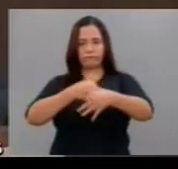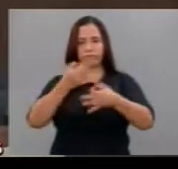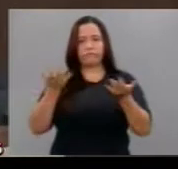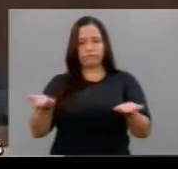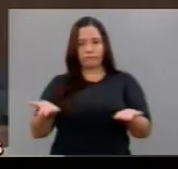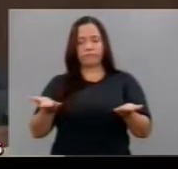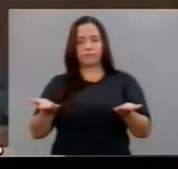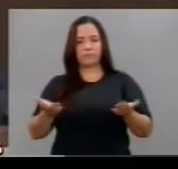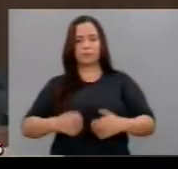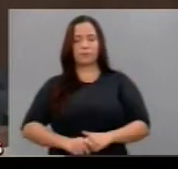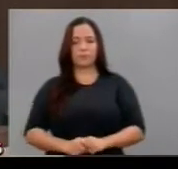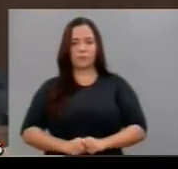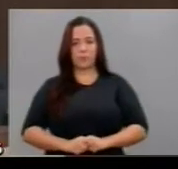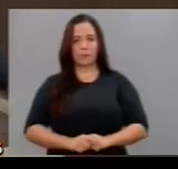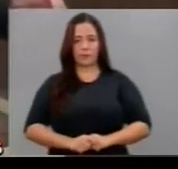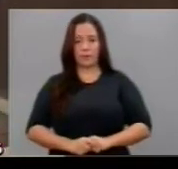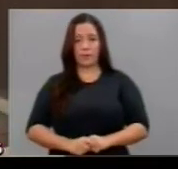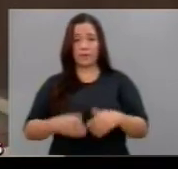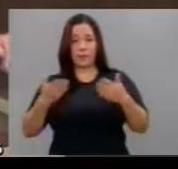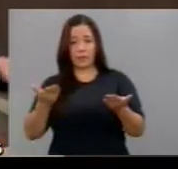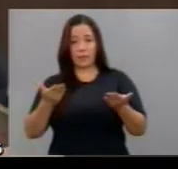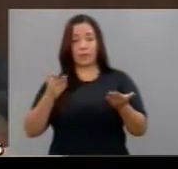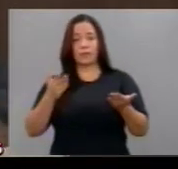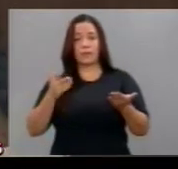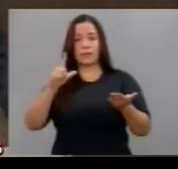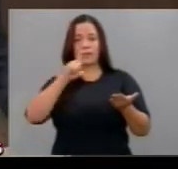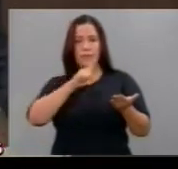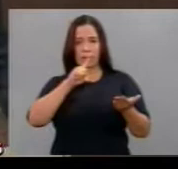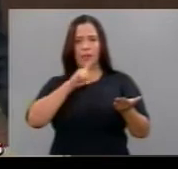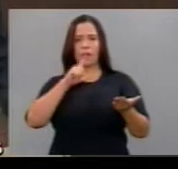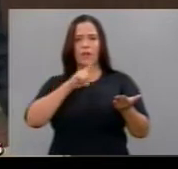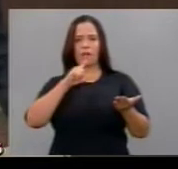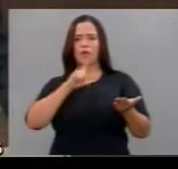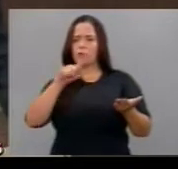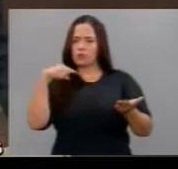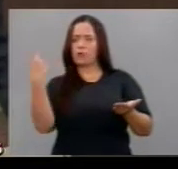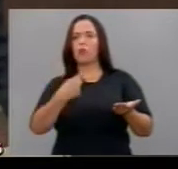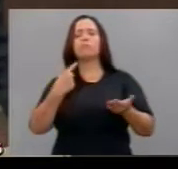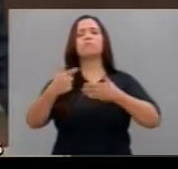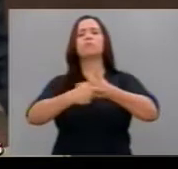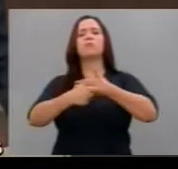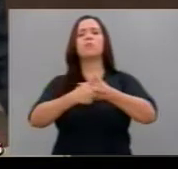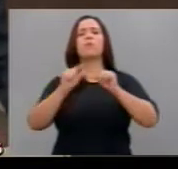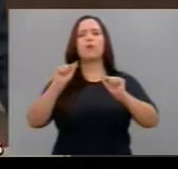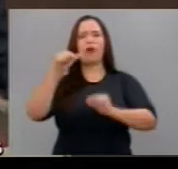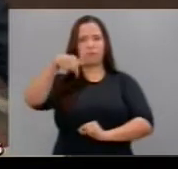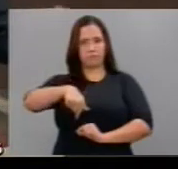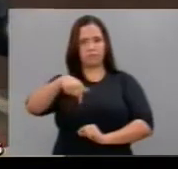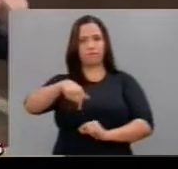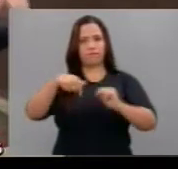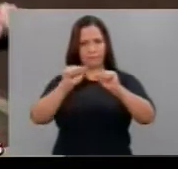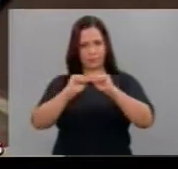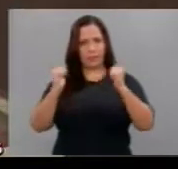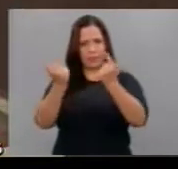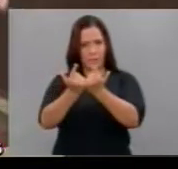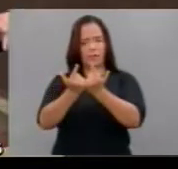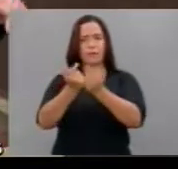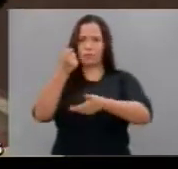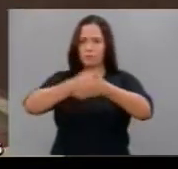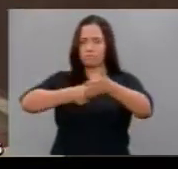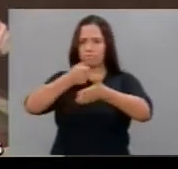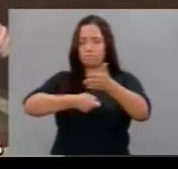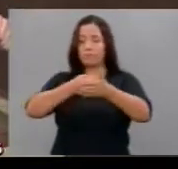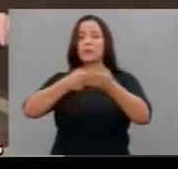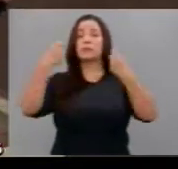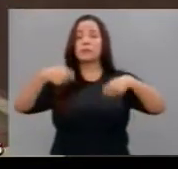sermos o ponto fora da curva, sermos a minoria absoluta, papel que nós cumprimos aqui. Mas, sobretudo, é